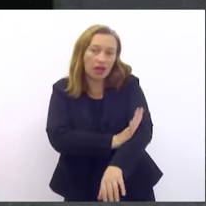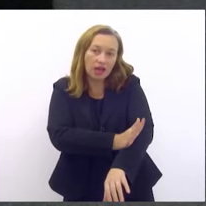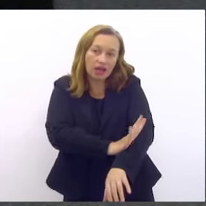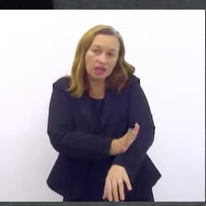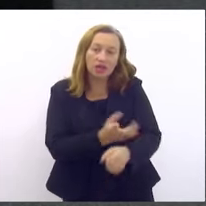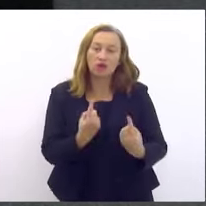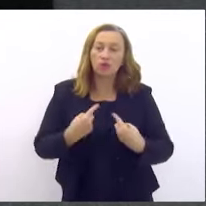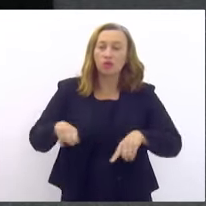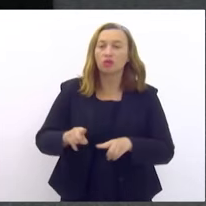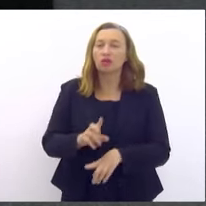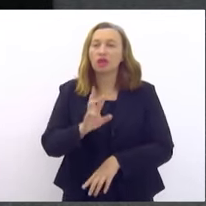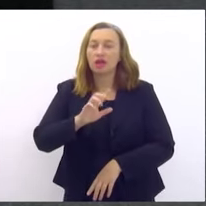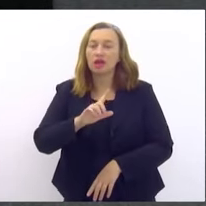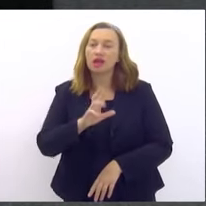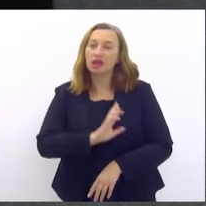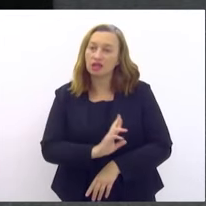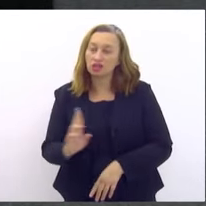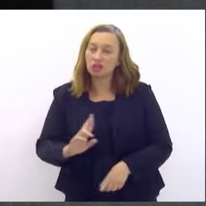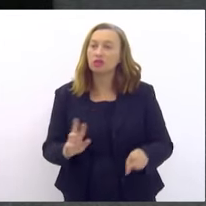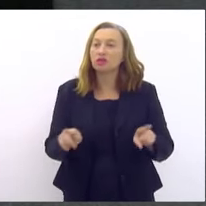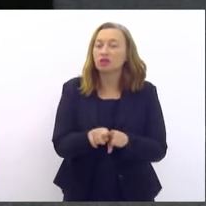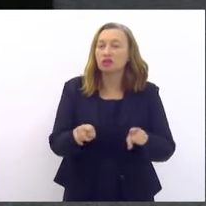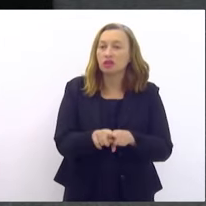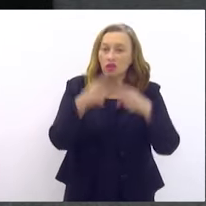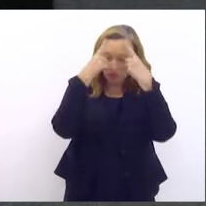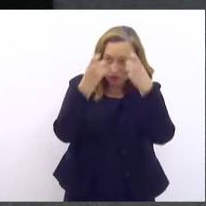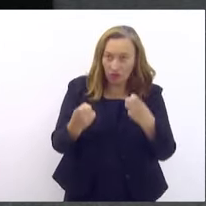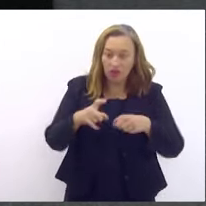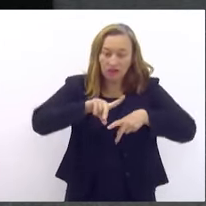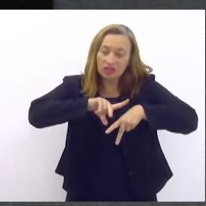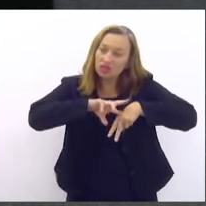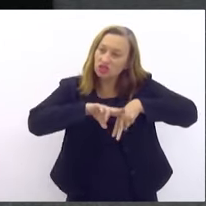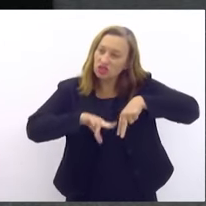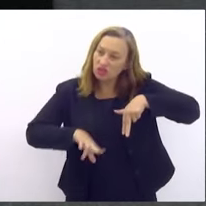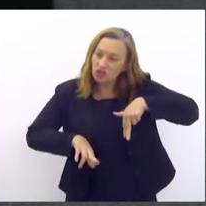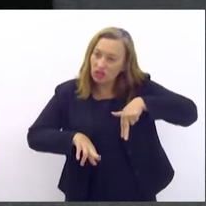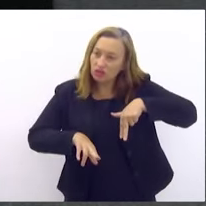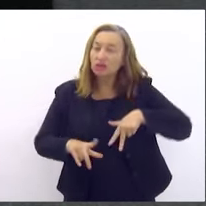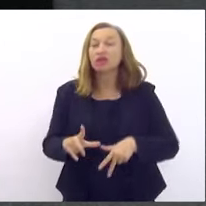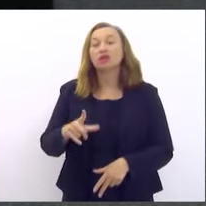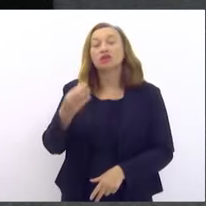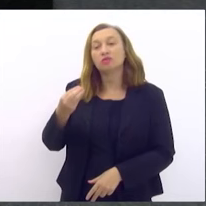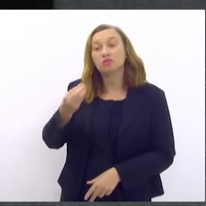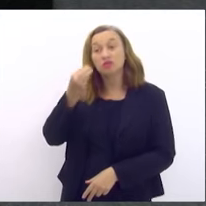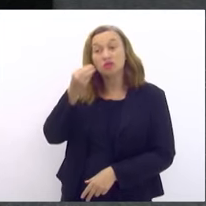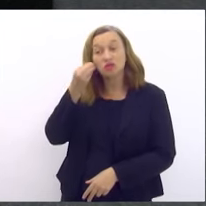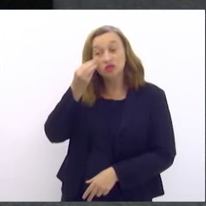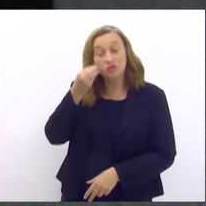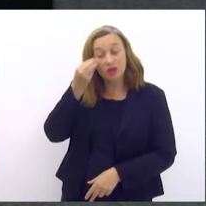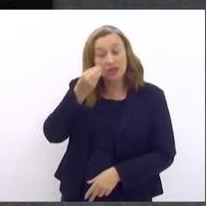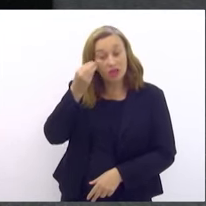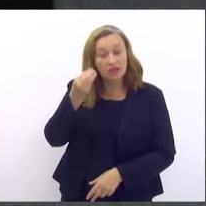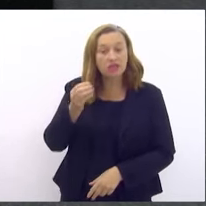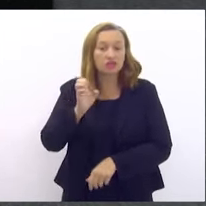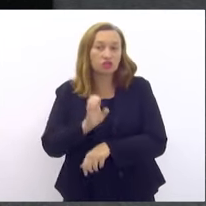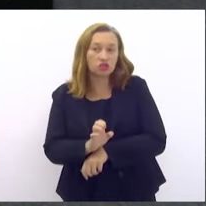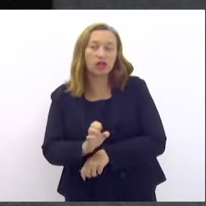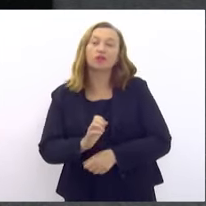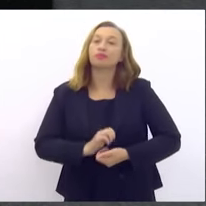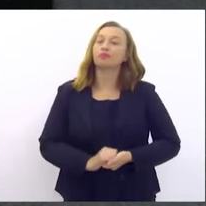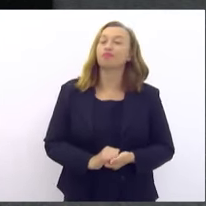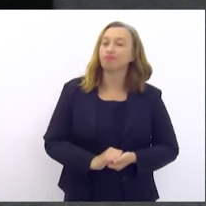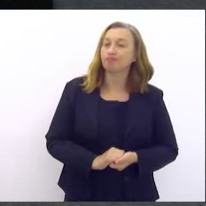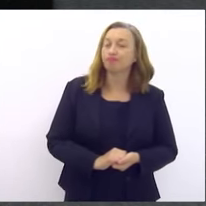intolerância e também contra a violência de gênero que é uma coisa que nós temos vivido muito aqui no nosso estado não é